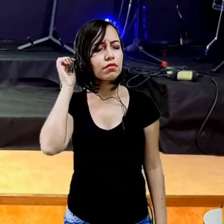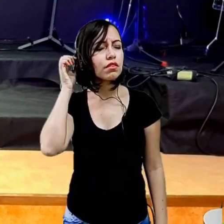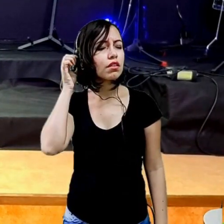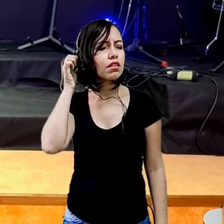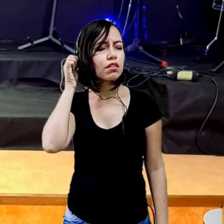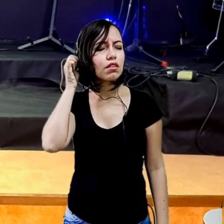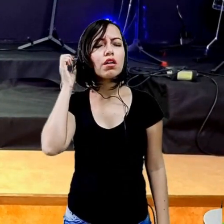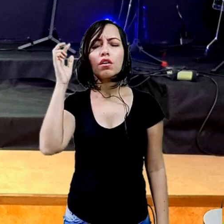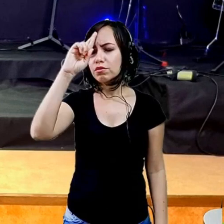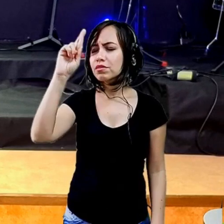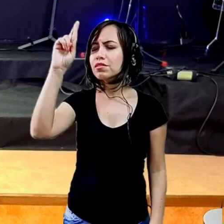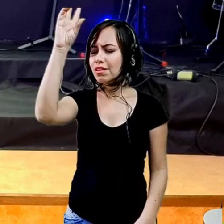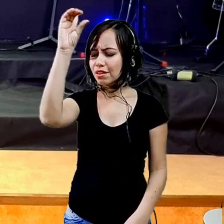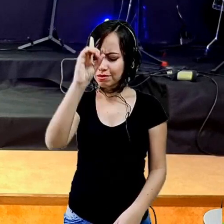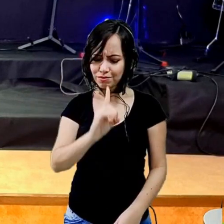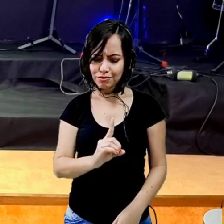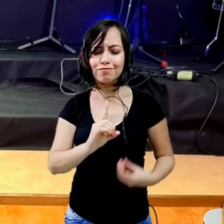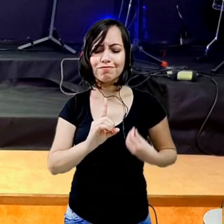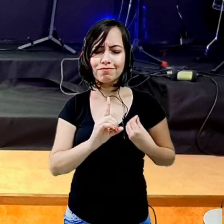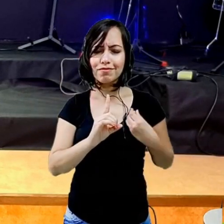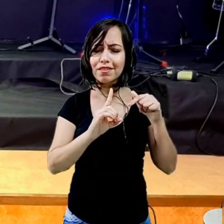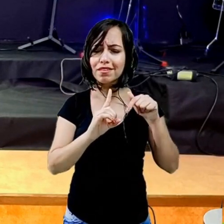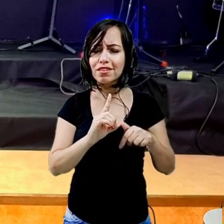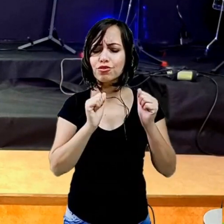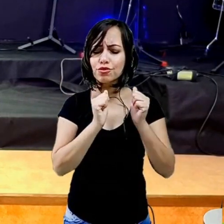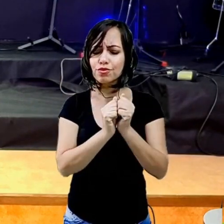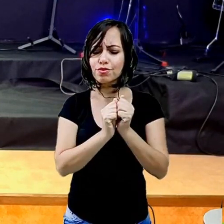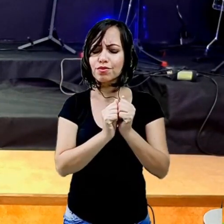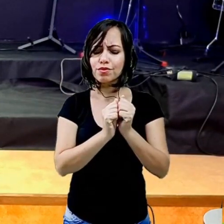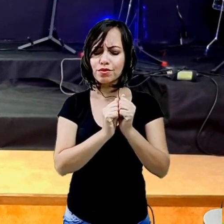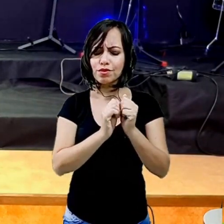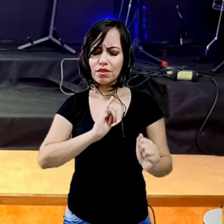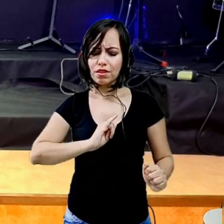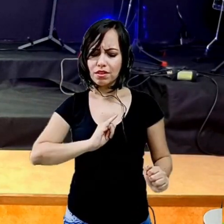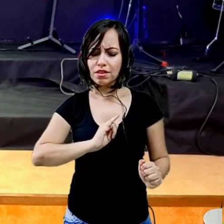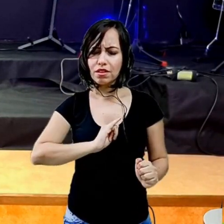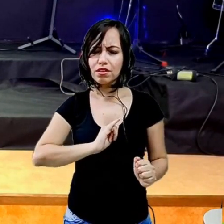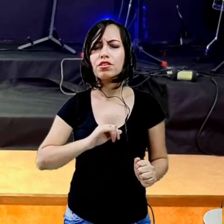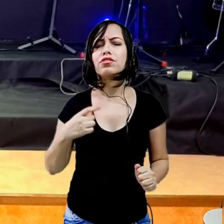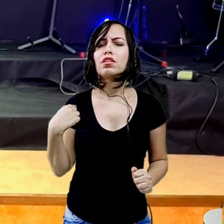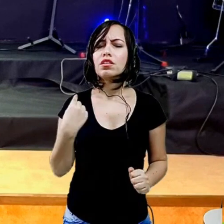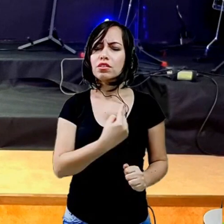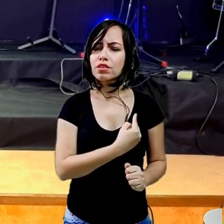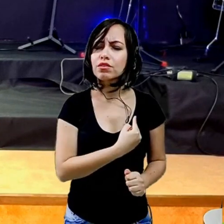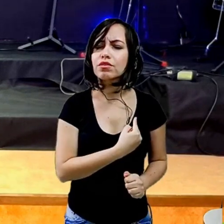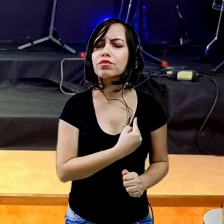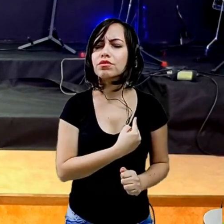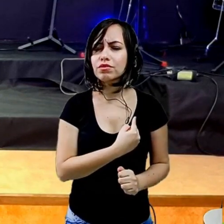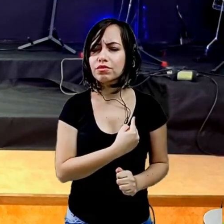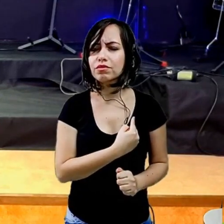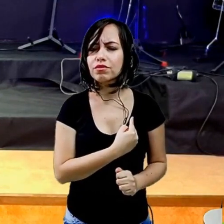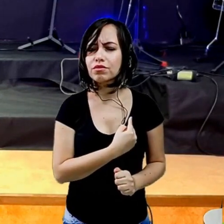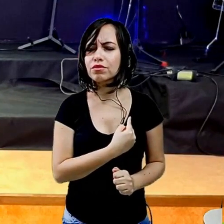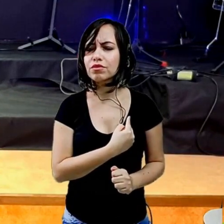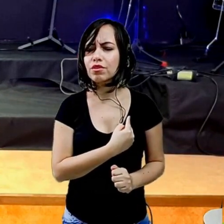está aqui neste lugar, o Senhor está com a tua igreja. Por isso, Pai, só a ti nós somos devedor